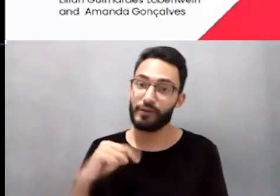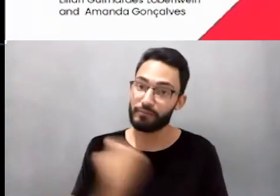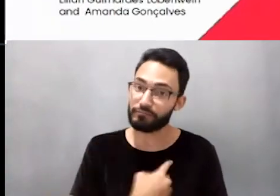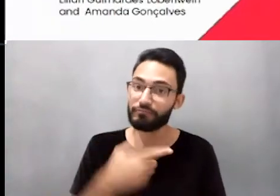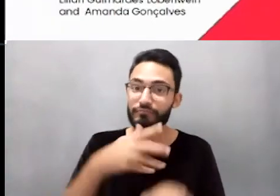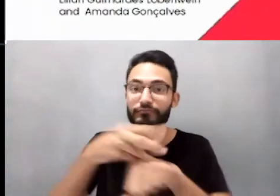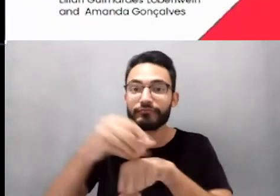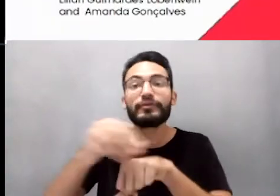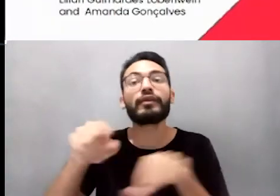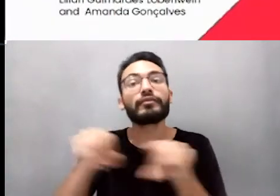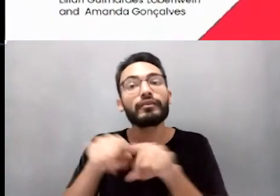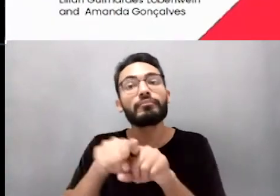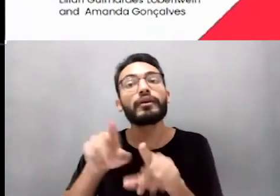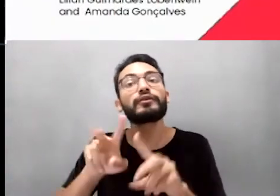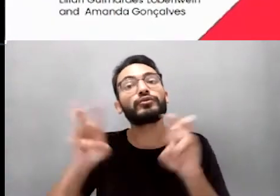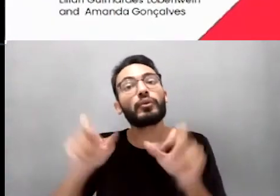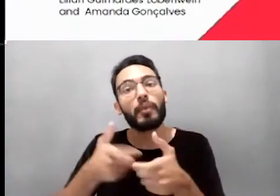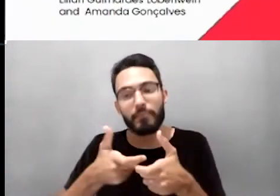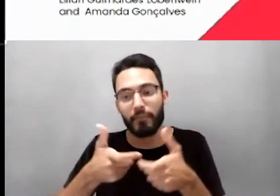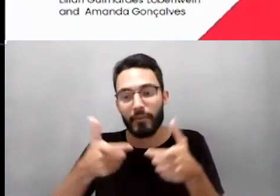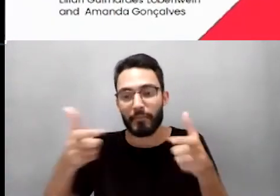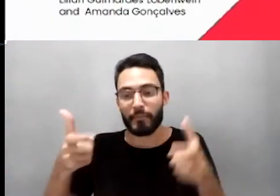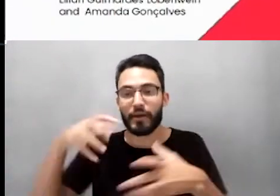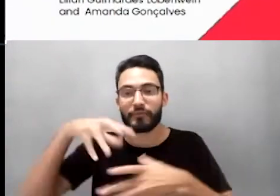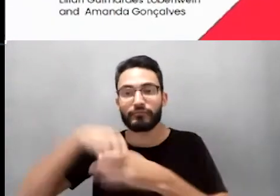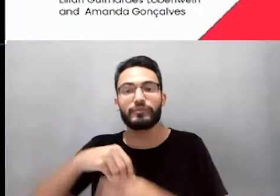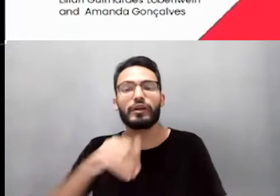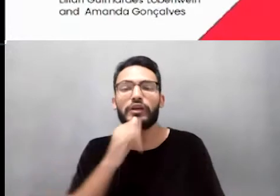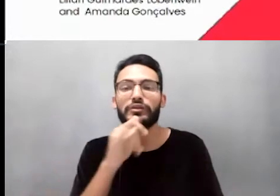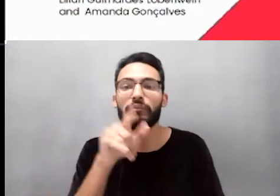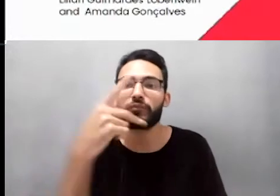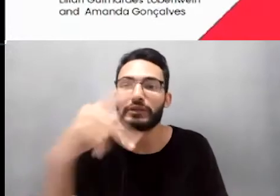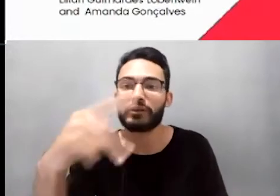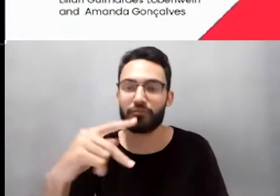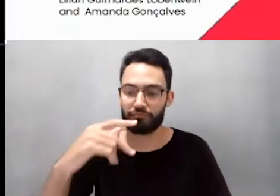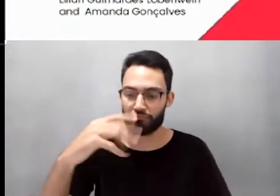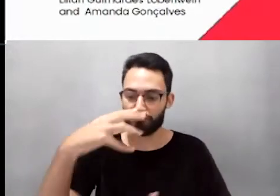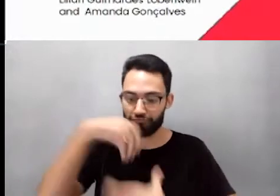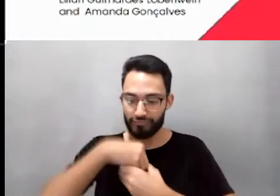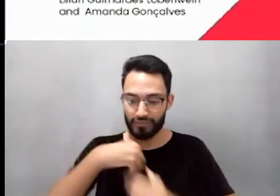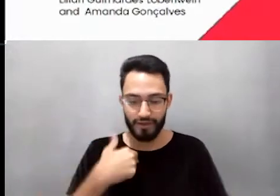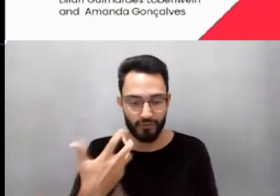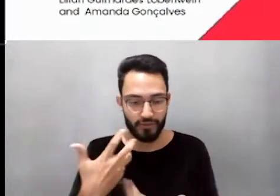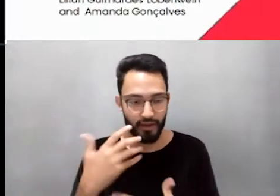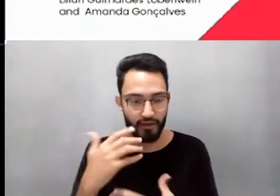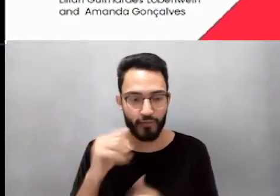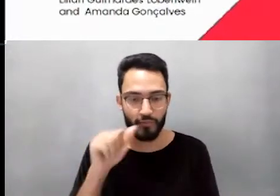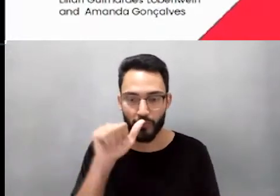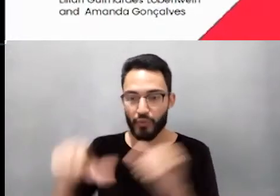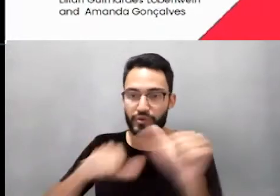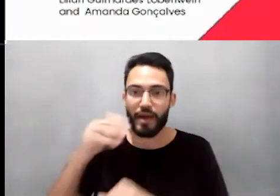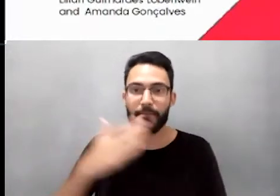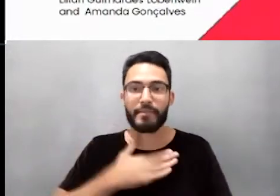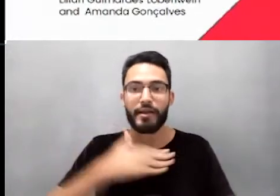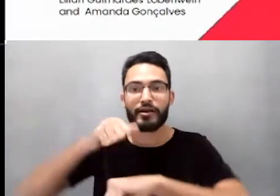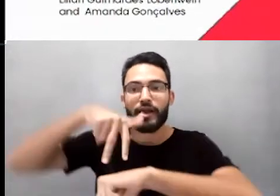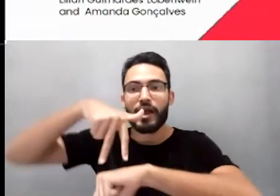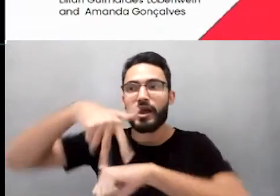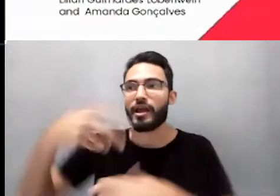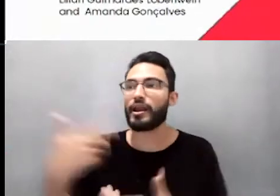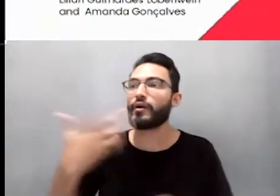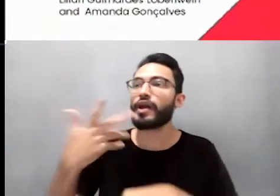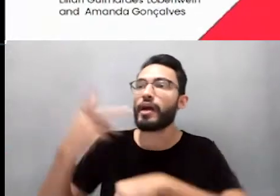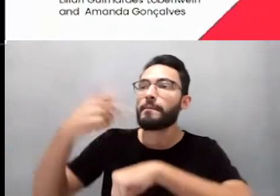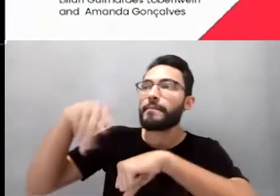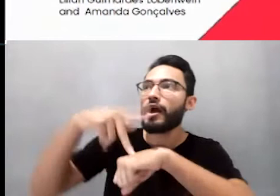expansão pessoal. Se você tem desejo, se vocês têm desejo de mudar a sua carreira, ir para outro país,